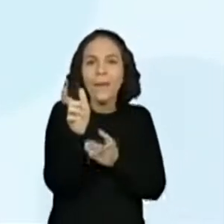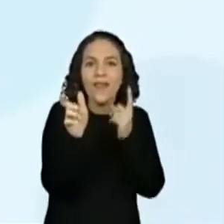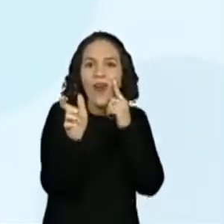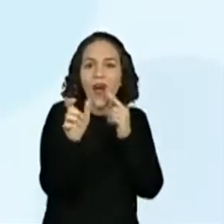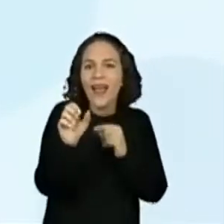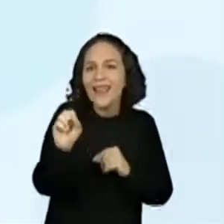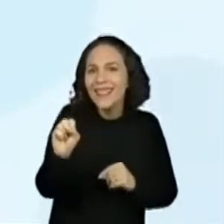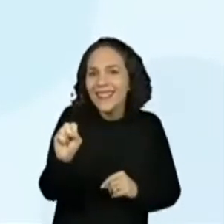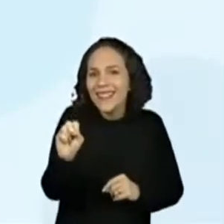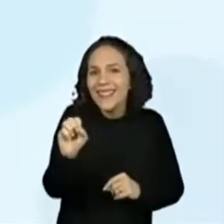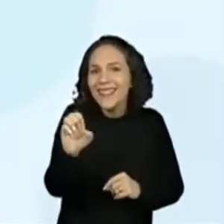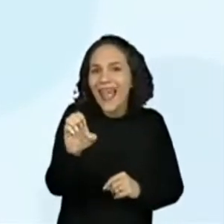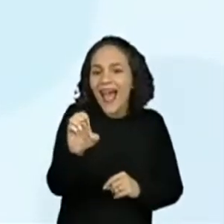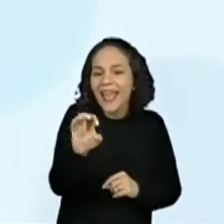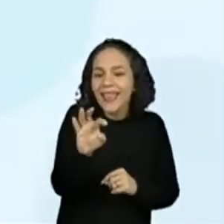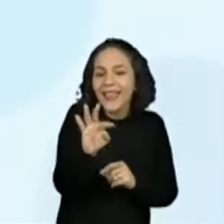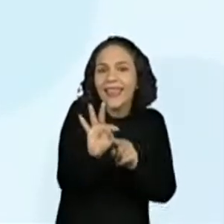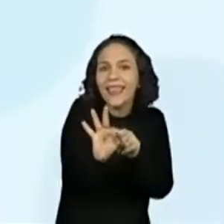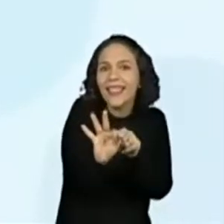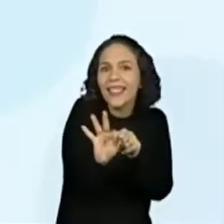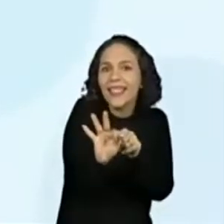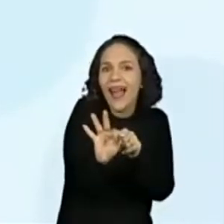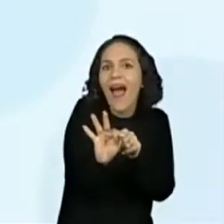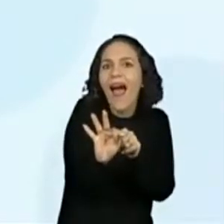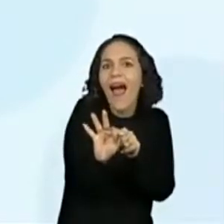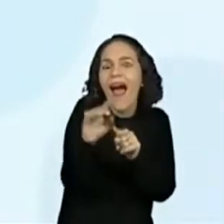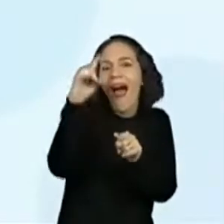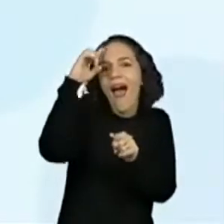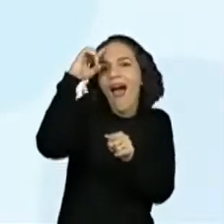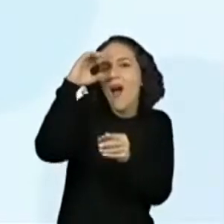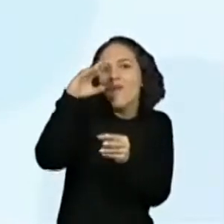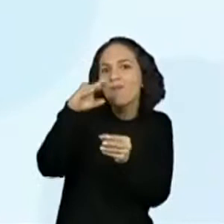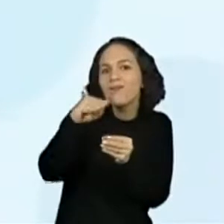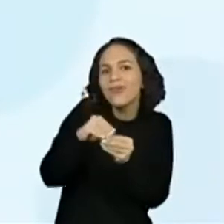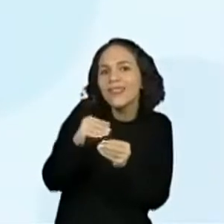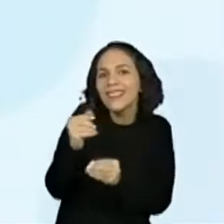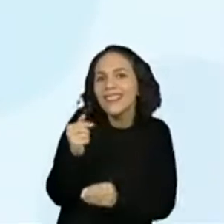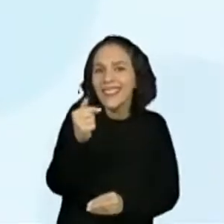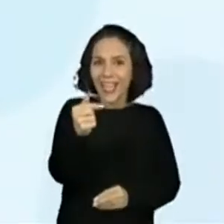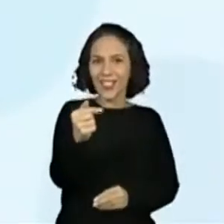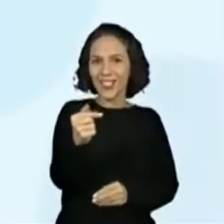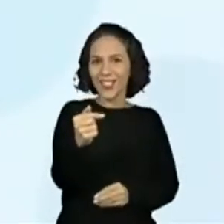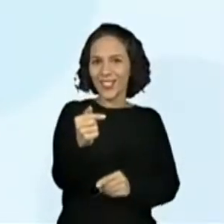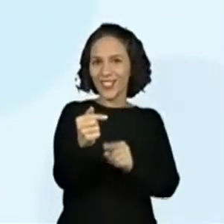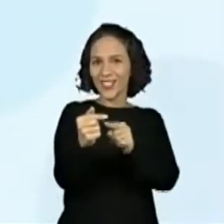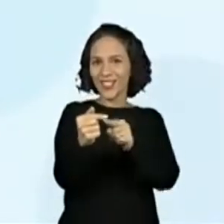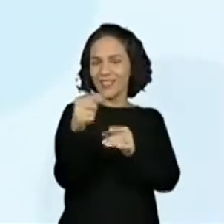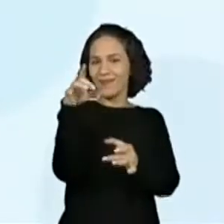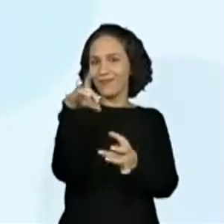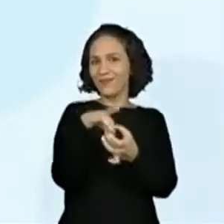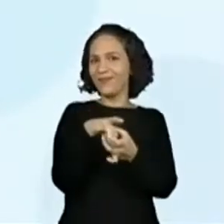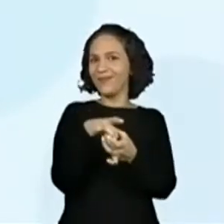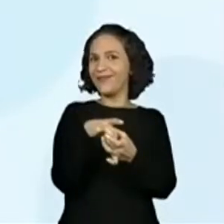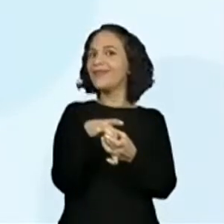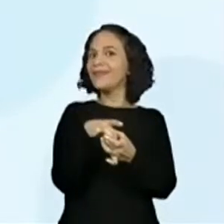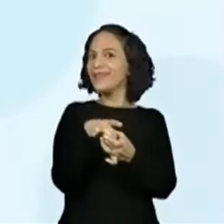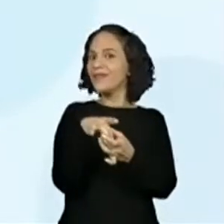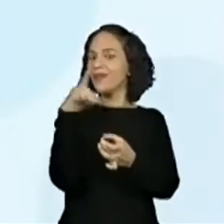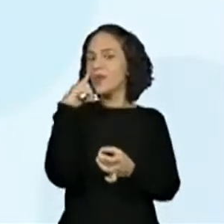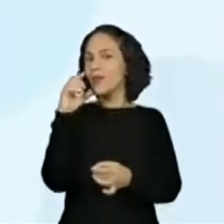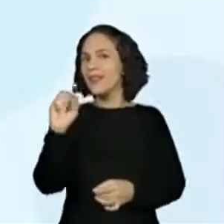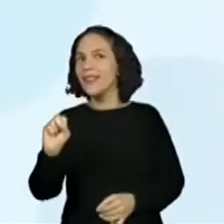com 7. Olha a dica, só. Valiosíssima, hein, estudantes? 70, mas ele começa com